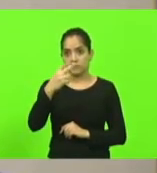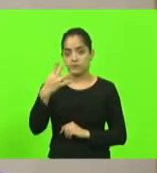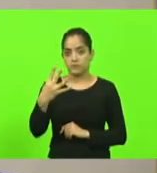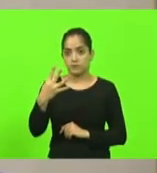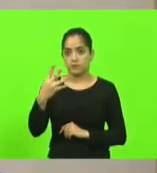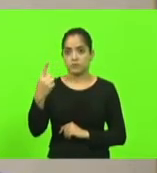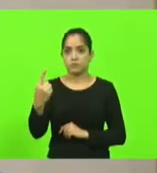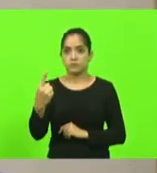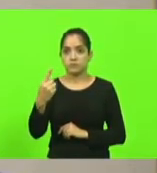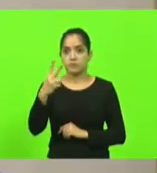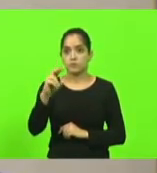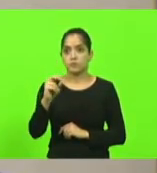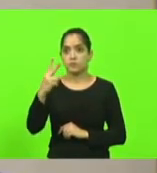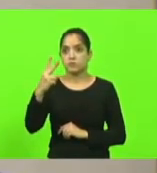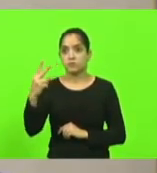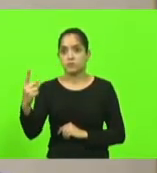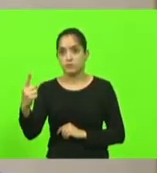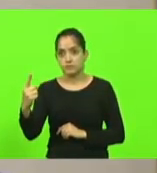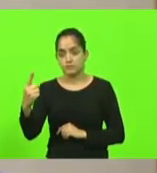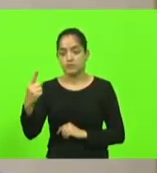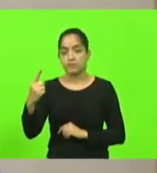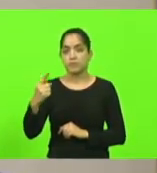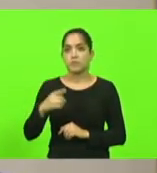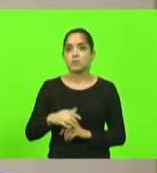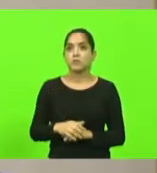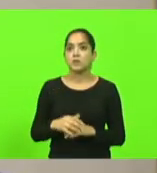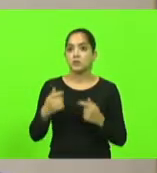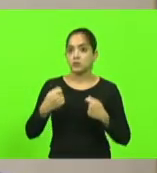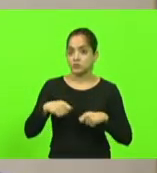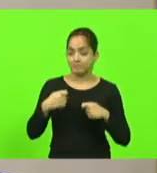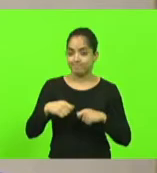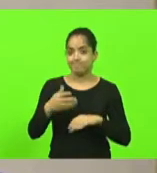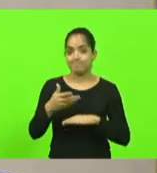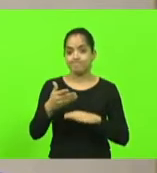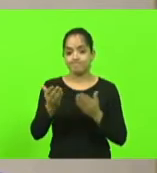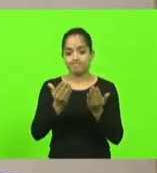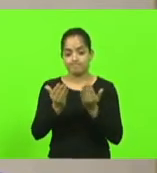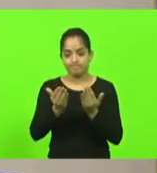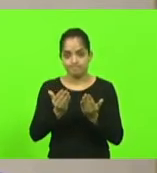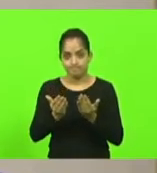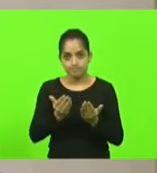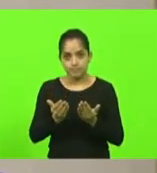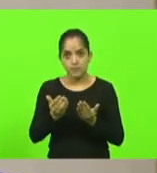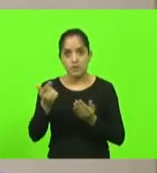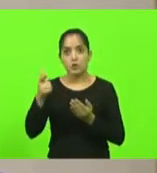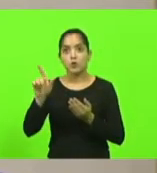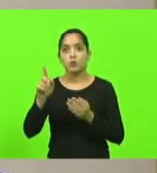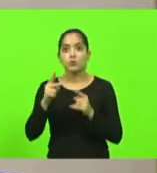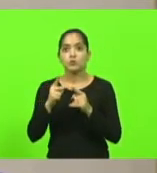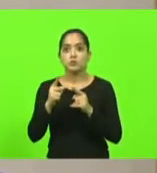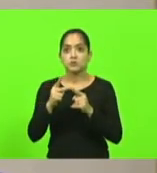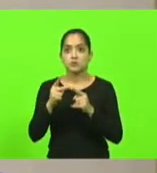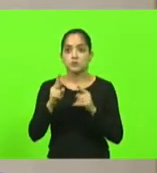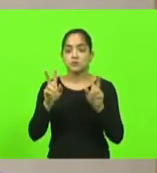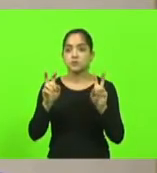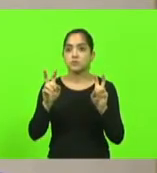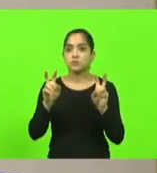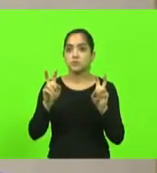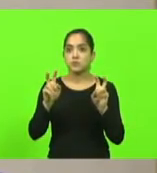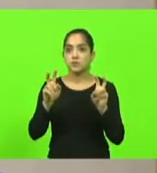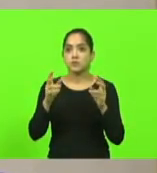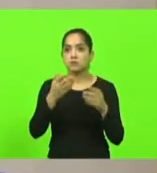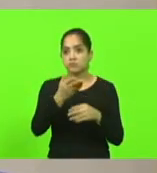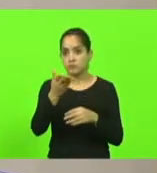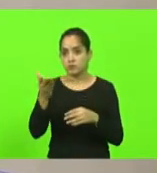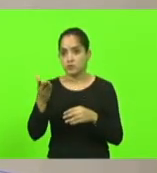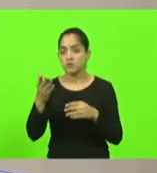24241 de 2021, que tem data fim e nós precisamos apreciá-lo hoje. E outro é um assunto que tem sido trazido por vários dos senhores e